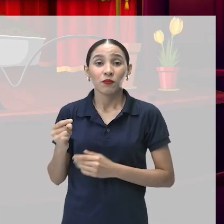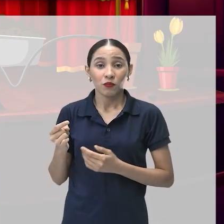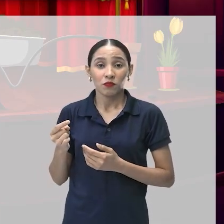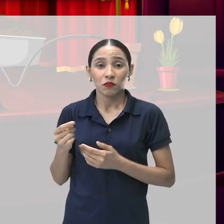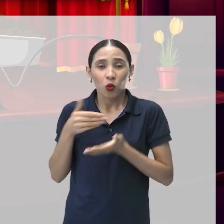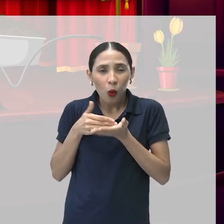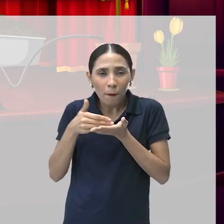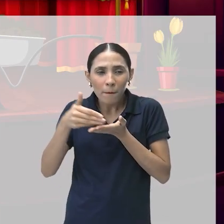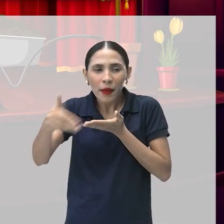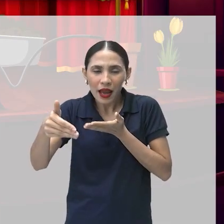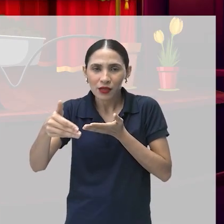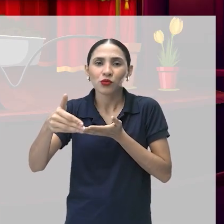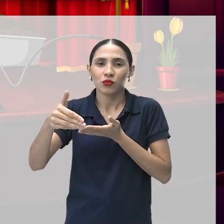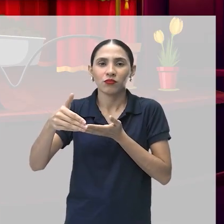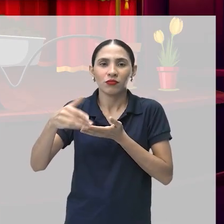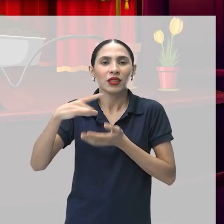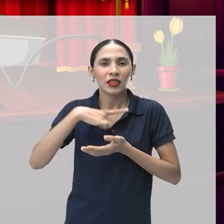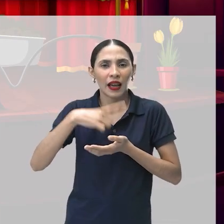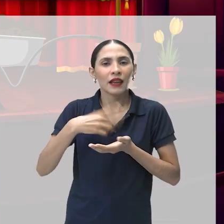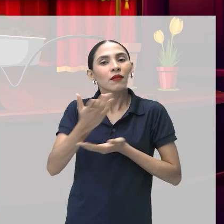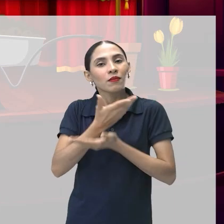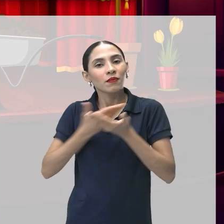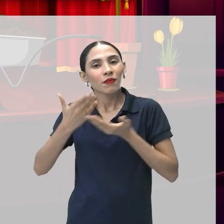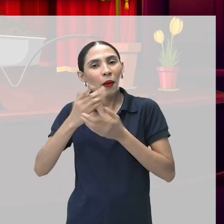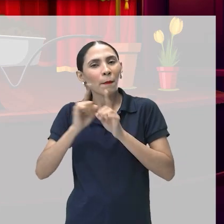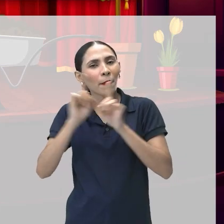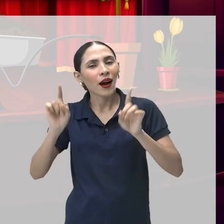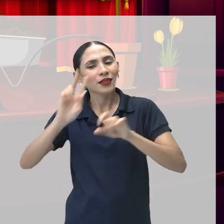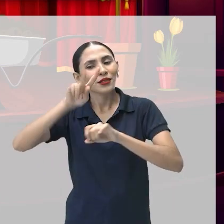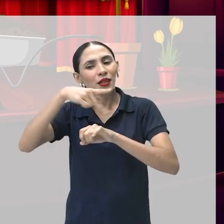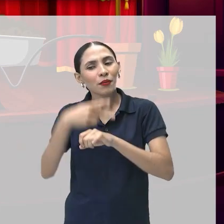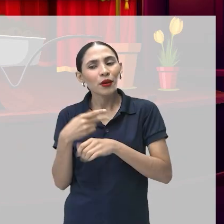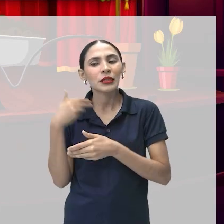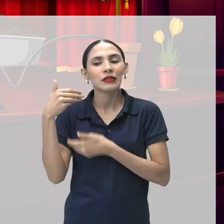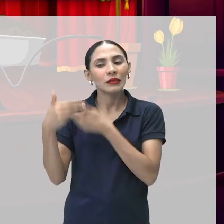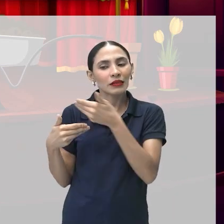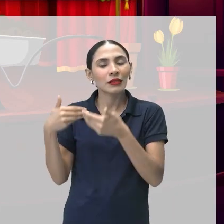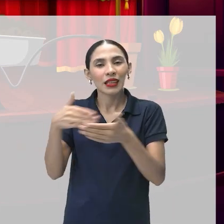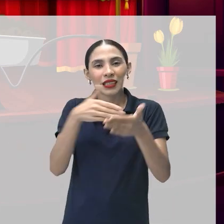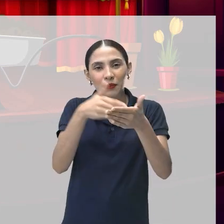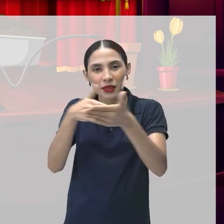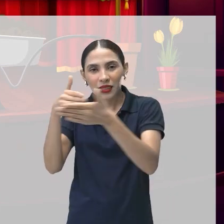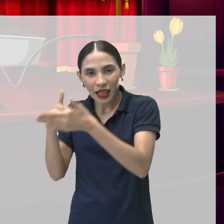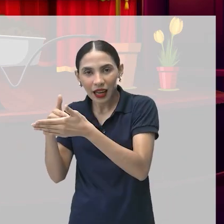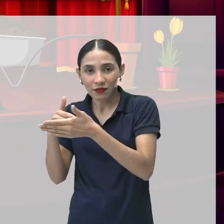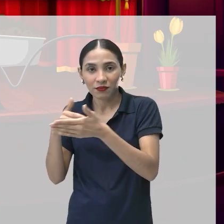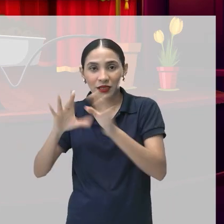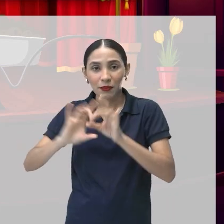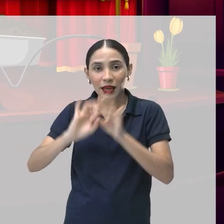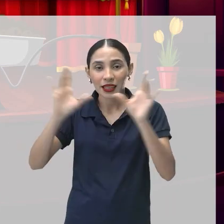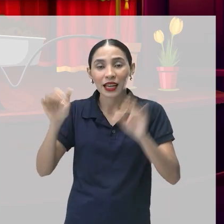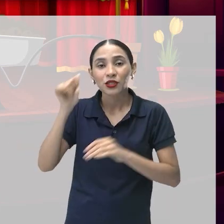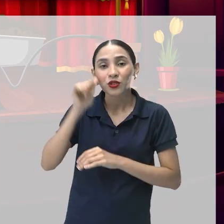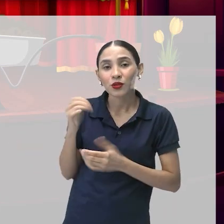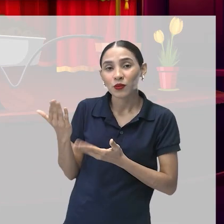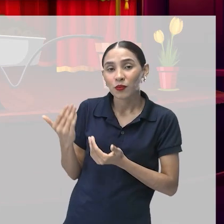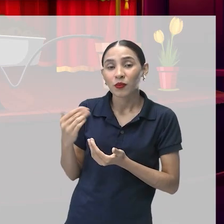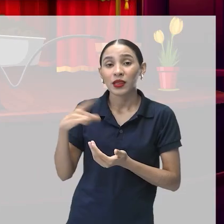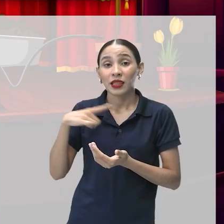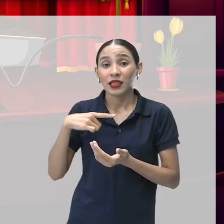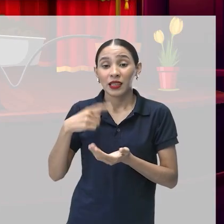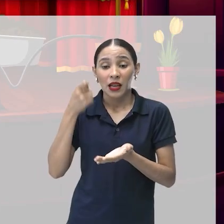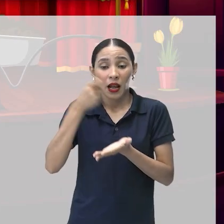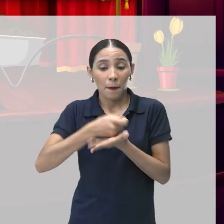preenche o vazio da solidão, mas aos poucos começa a limitar a liberdade da moça, impondo regras